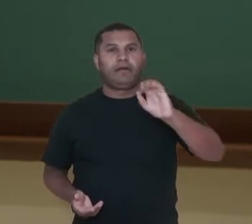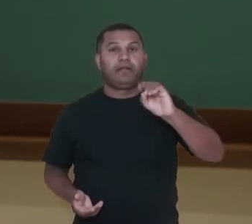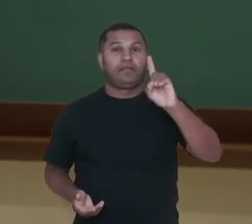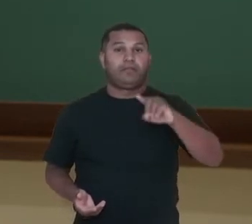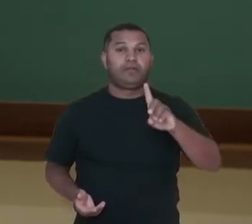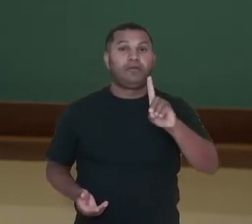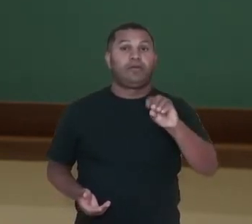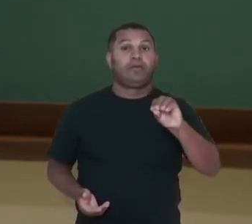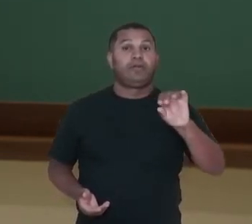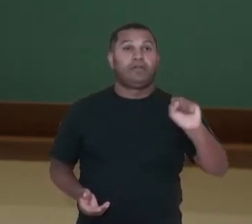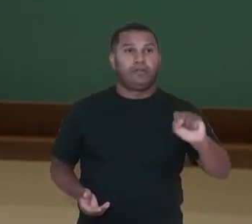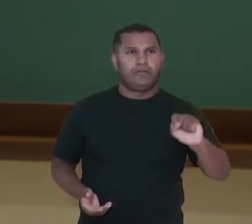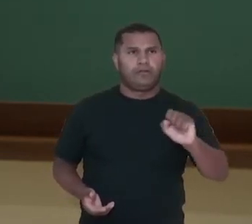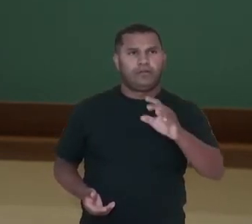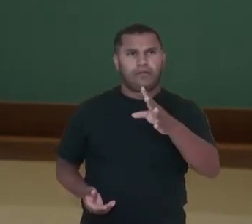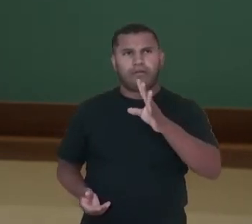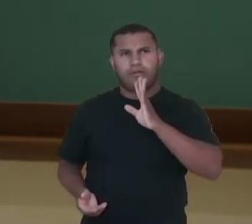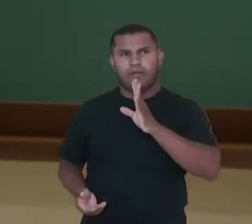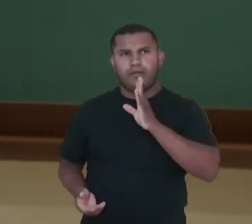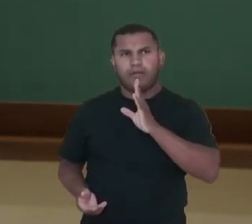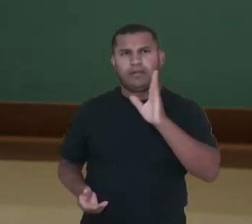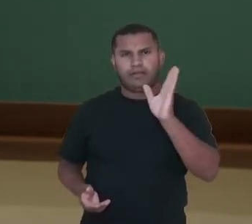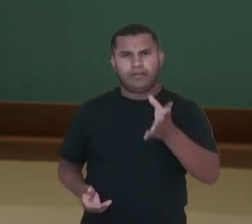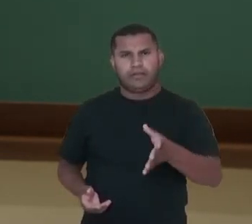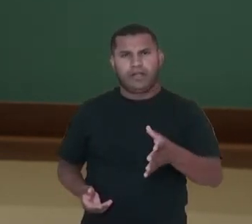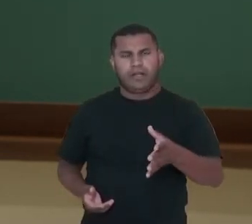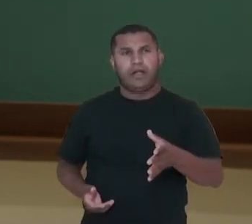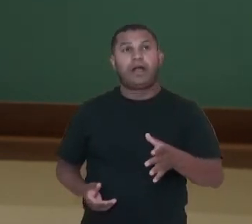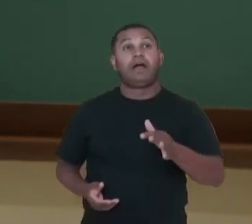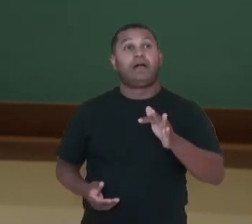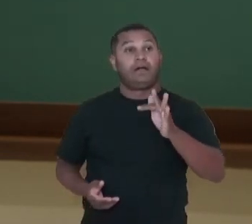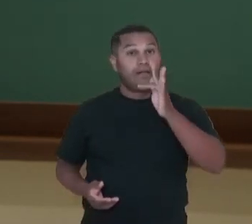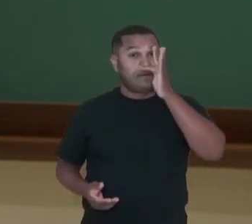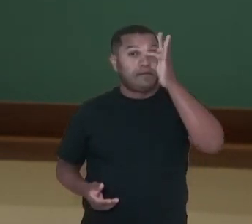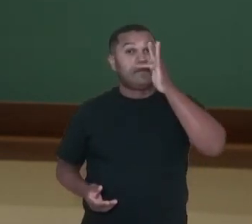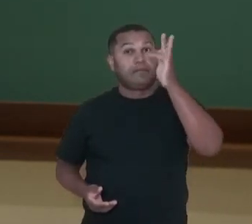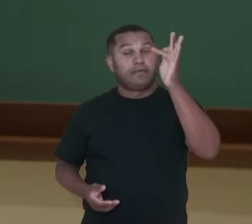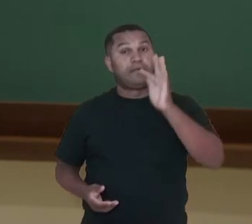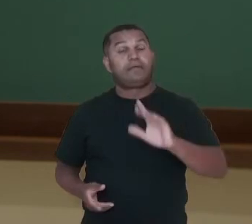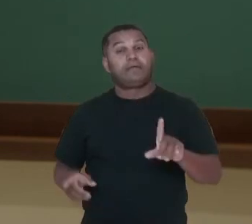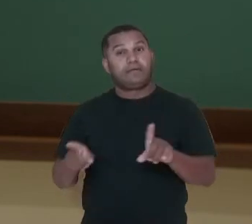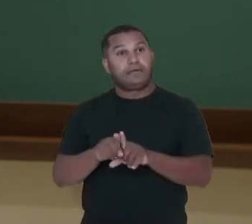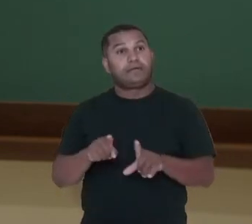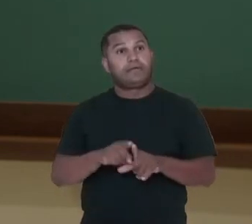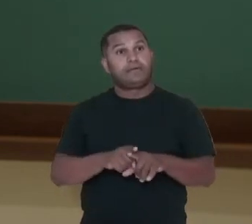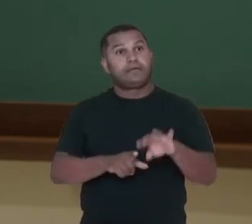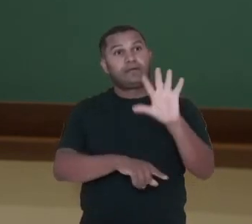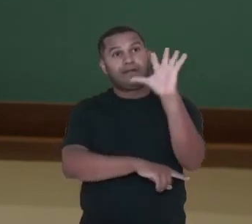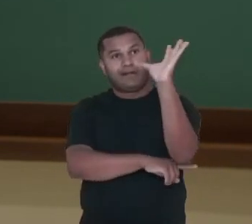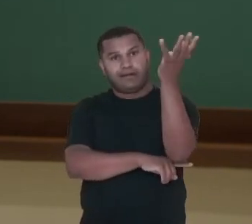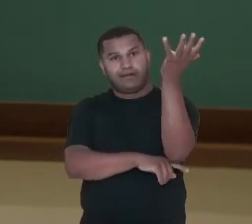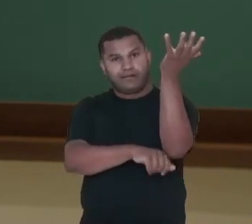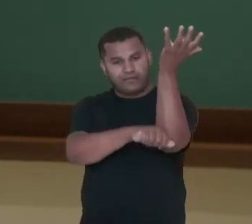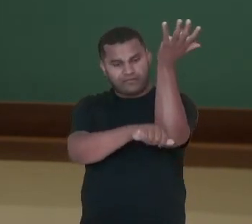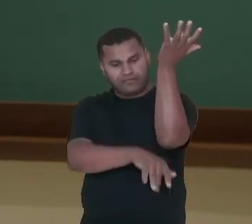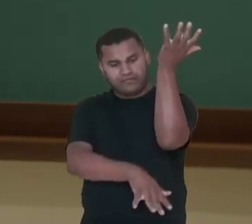ouviu falar? Se recorda? Muito bem. Alguns nematódios microscópicos, eles podem o